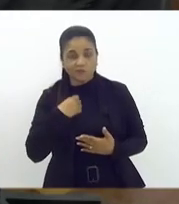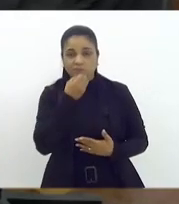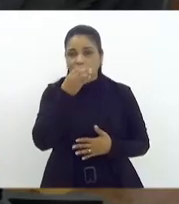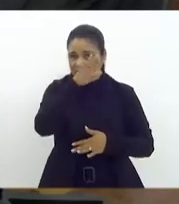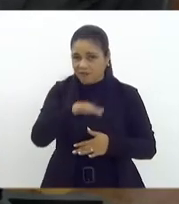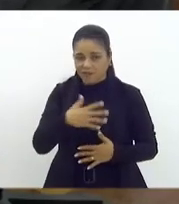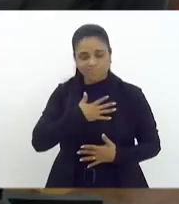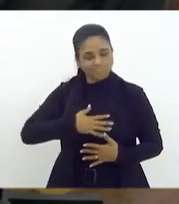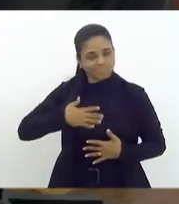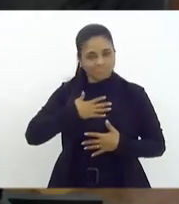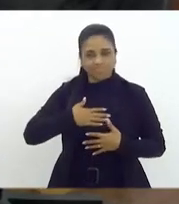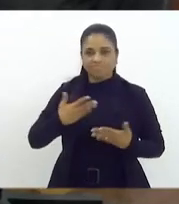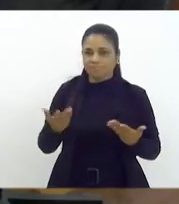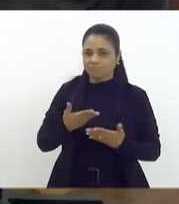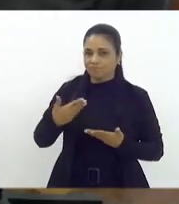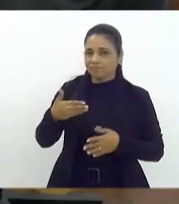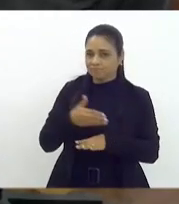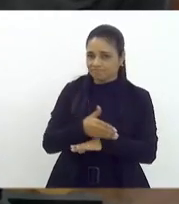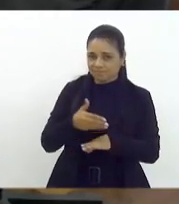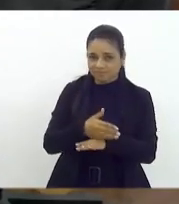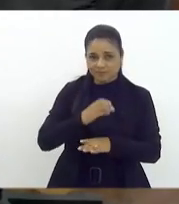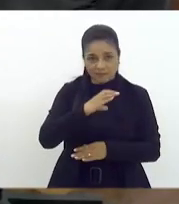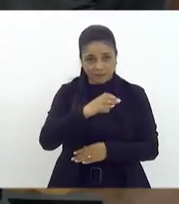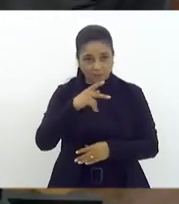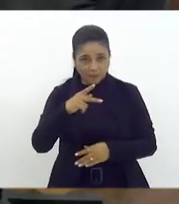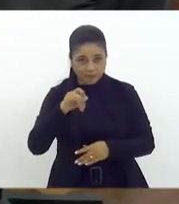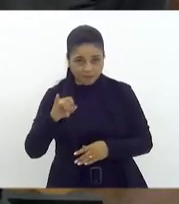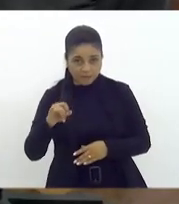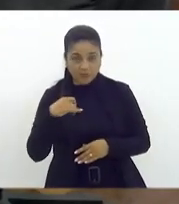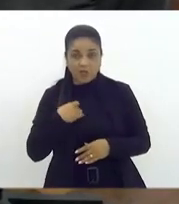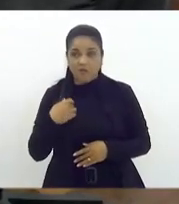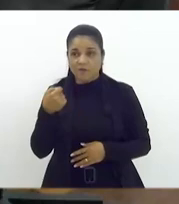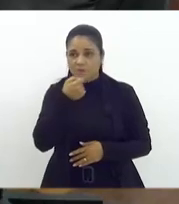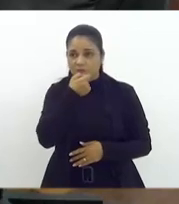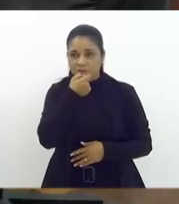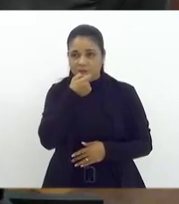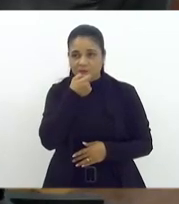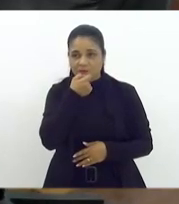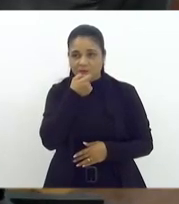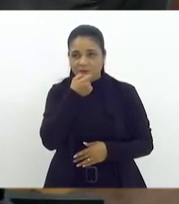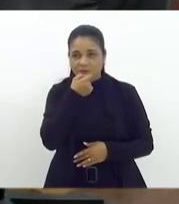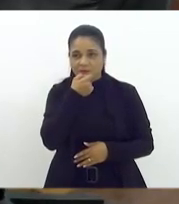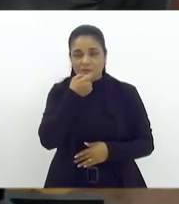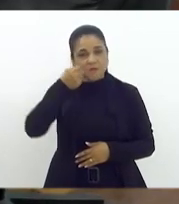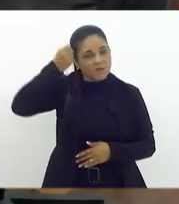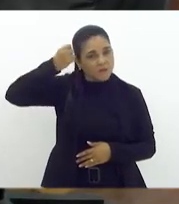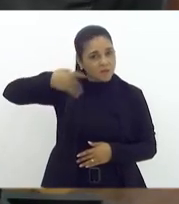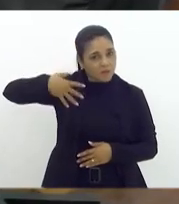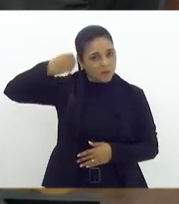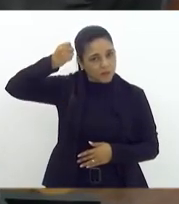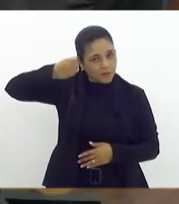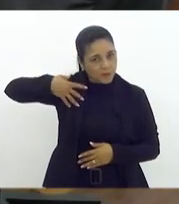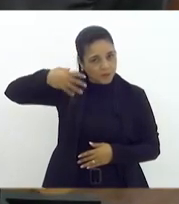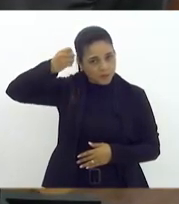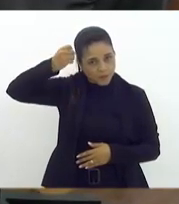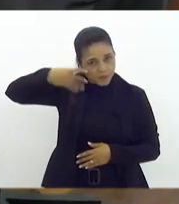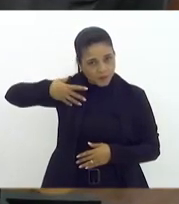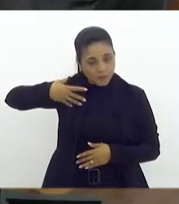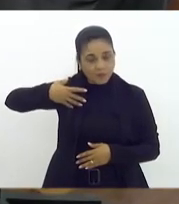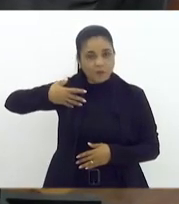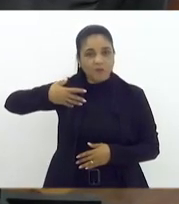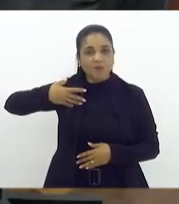imensa satisfação que eu participo dessa CPI eu vou tirar o microfone aqui para fazer minha autodestruição para aquelas pessoas que